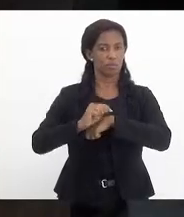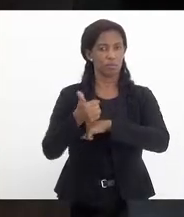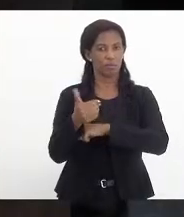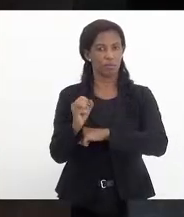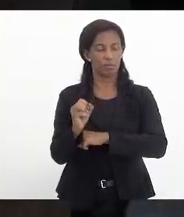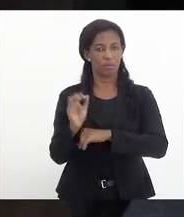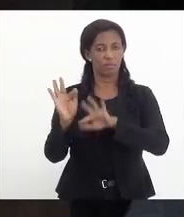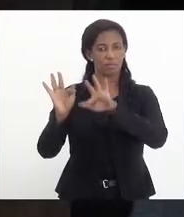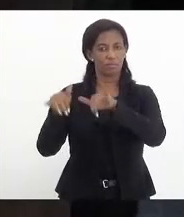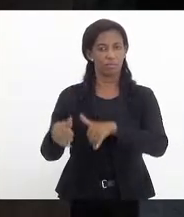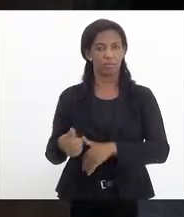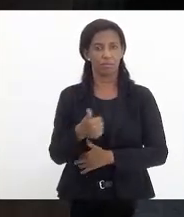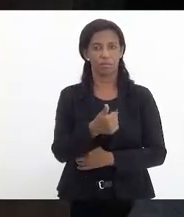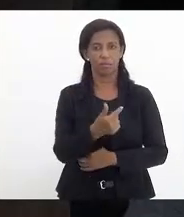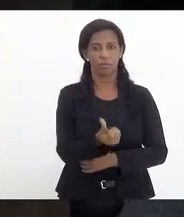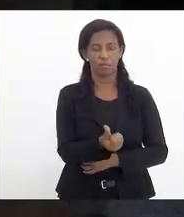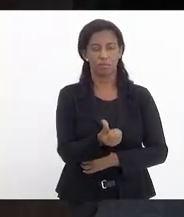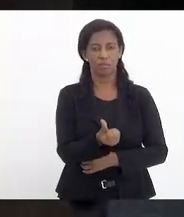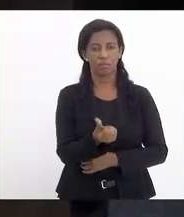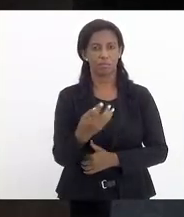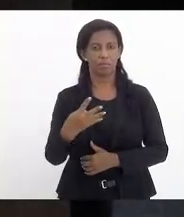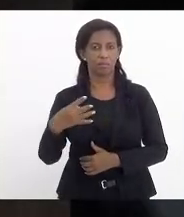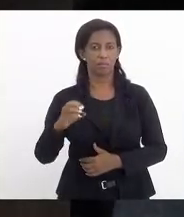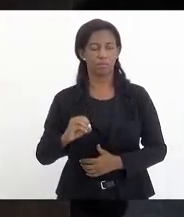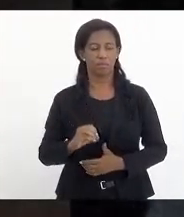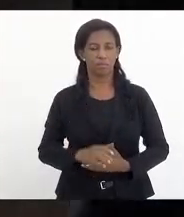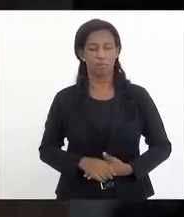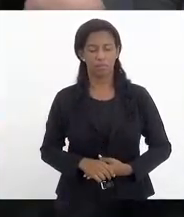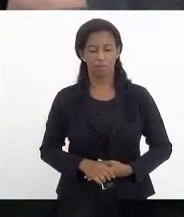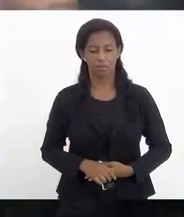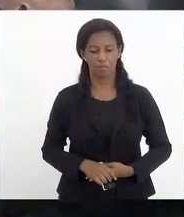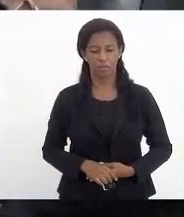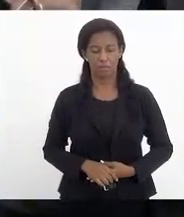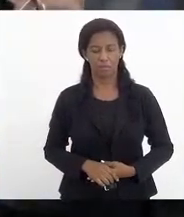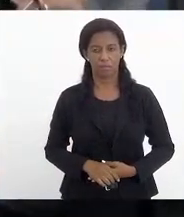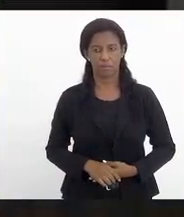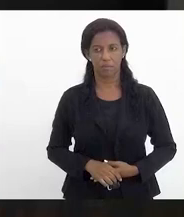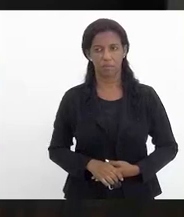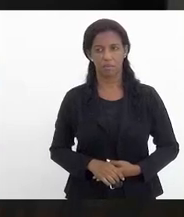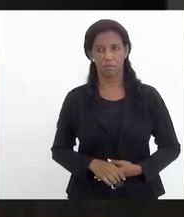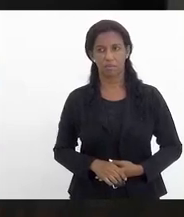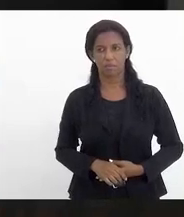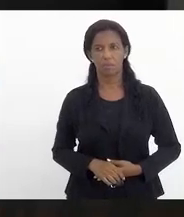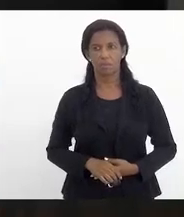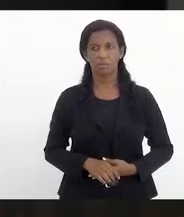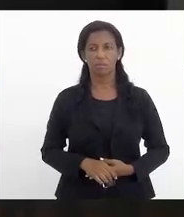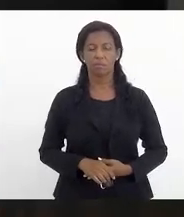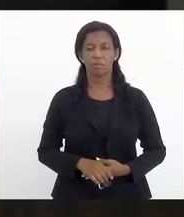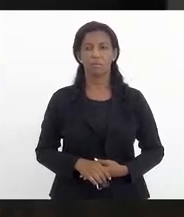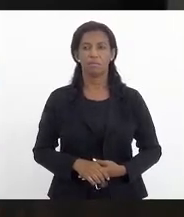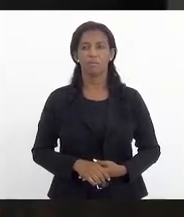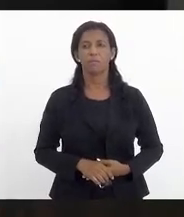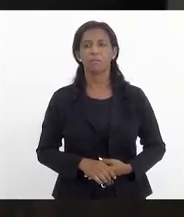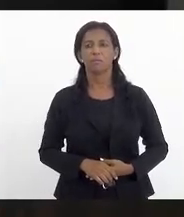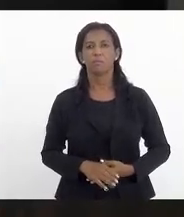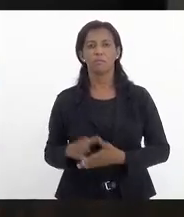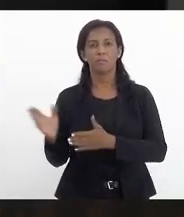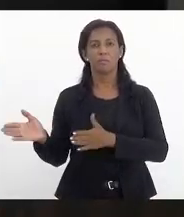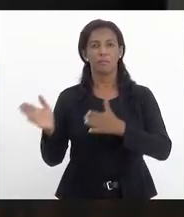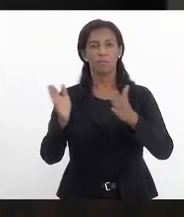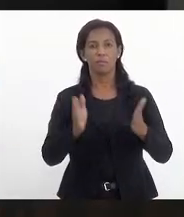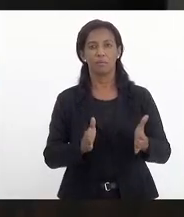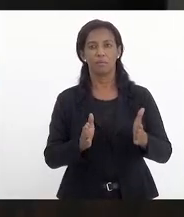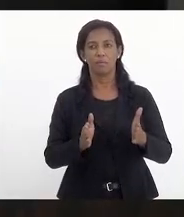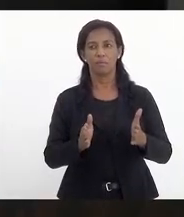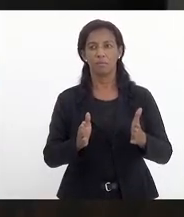minutos, encerrou-se às 16 horas e 40 minutos. Lida e aprovada a ata, passa-se a ordem da primeira